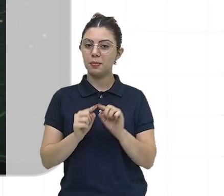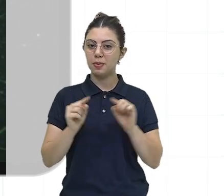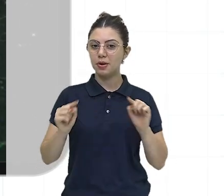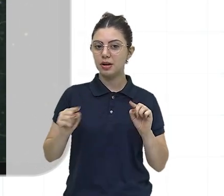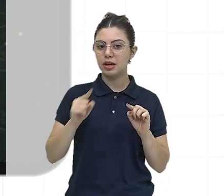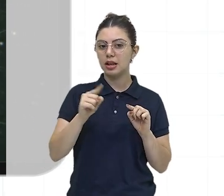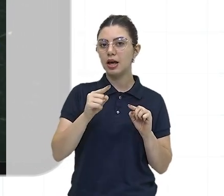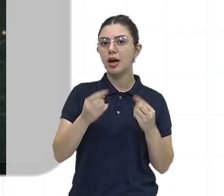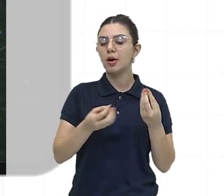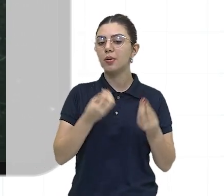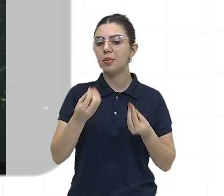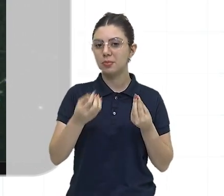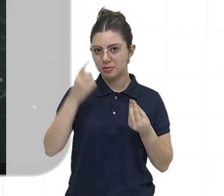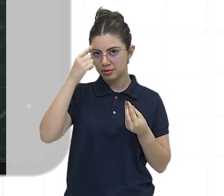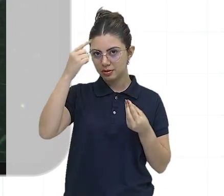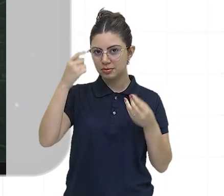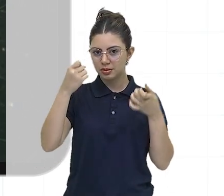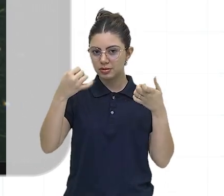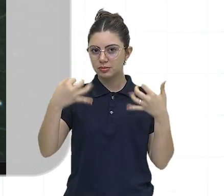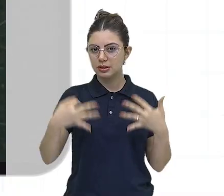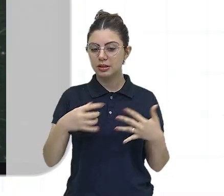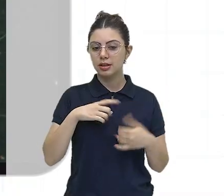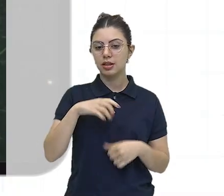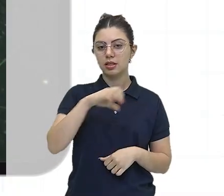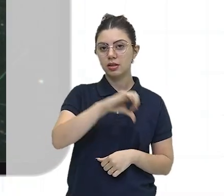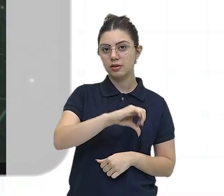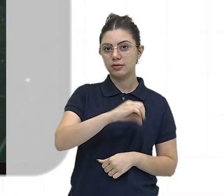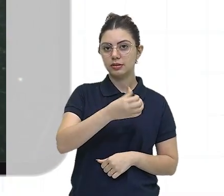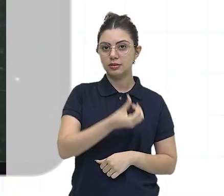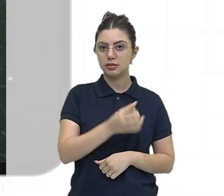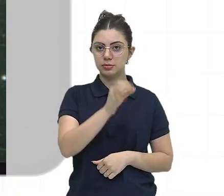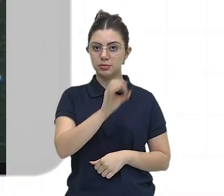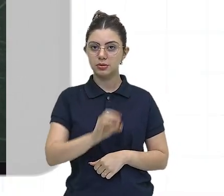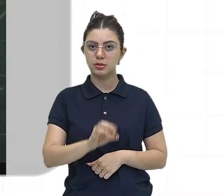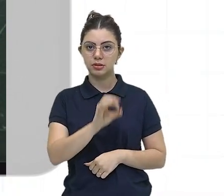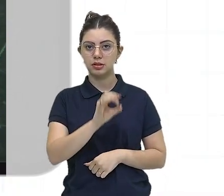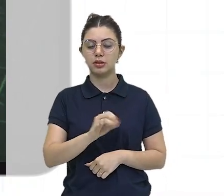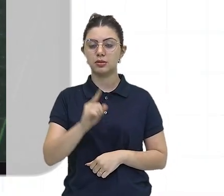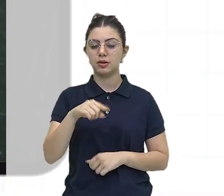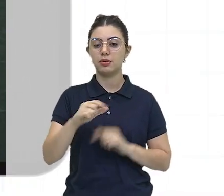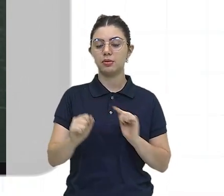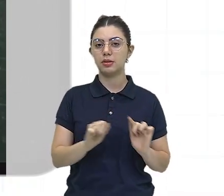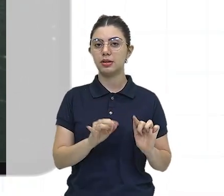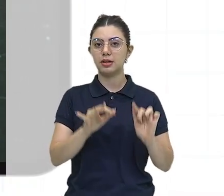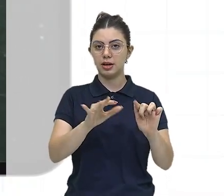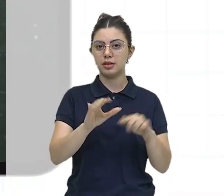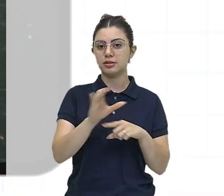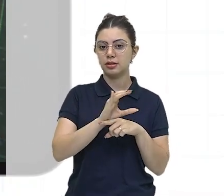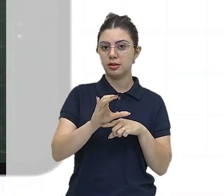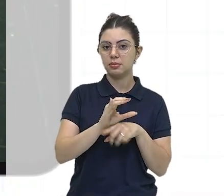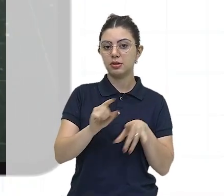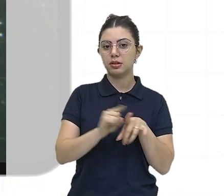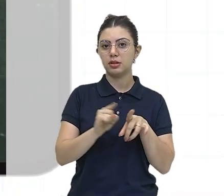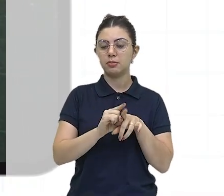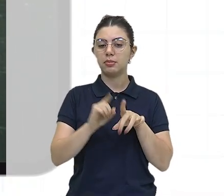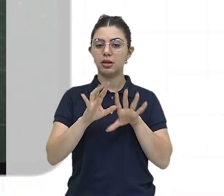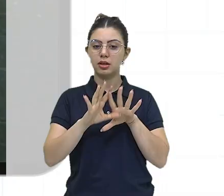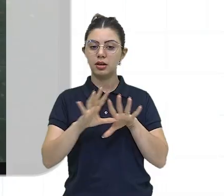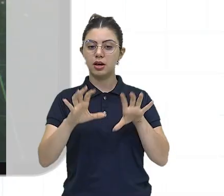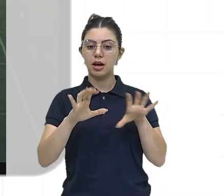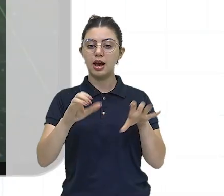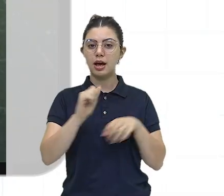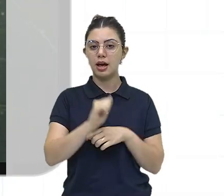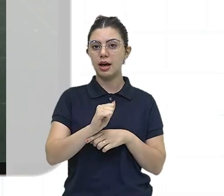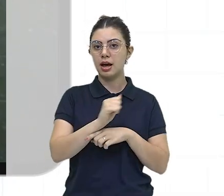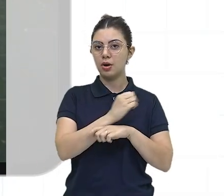atmosfera é formada, como eu já falei, por 96% de gás carbônico e também por nuvens de ácido sulfúrico, o